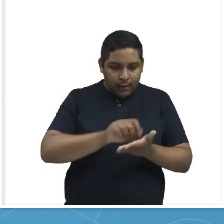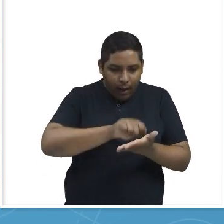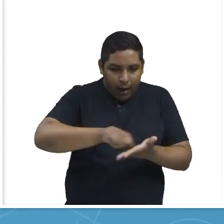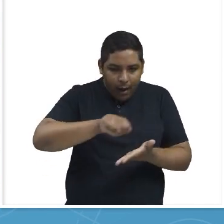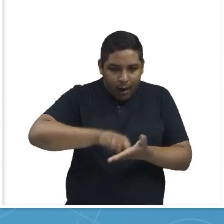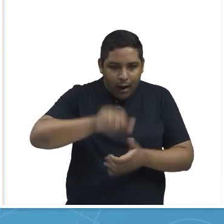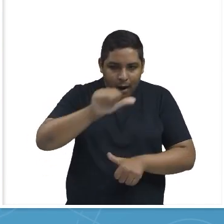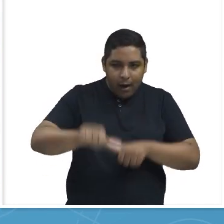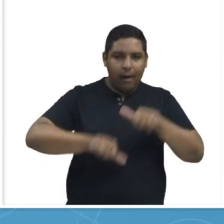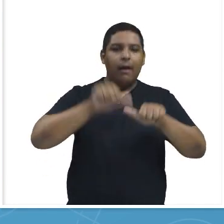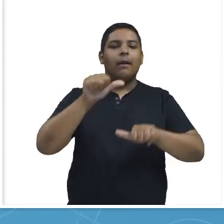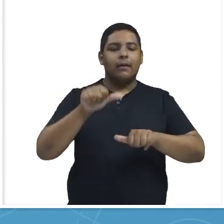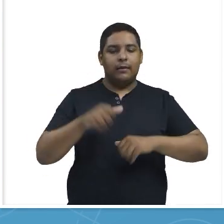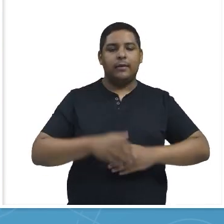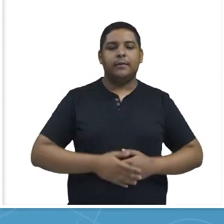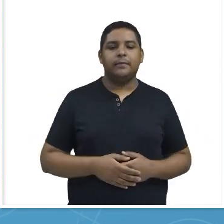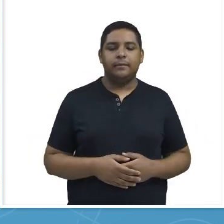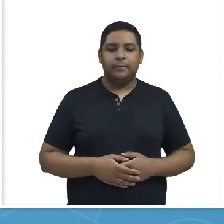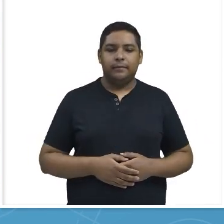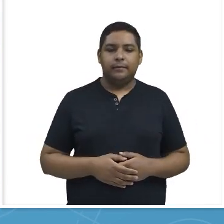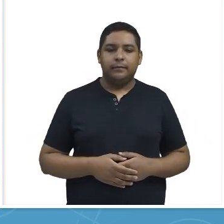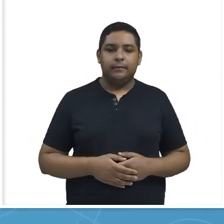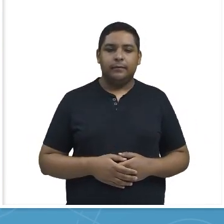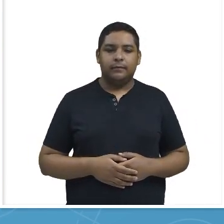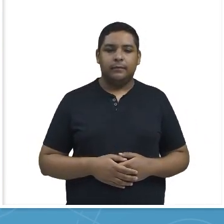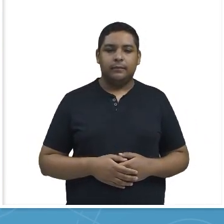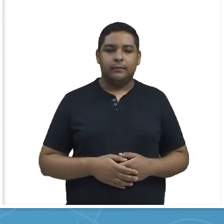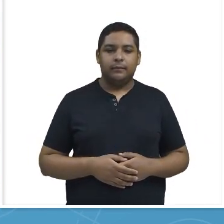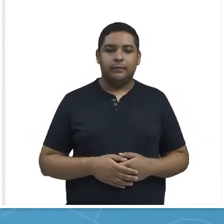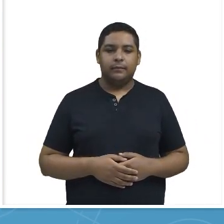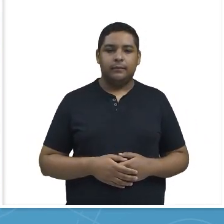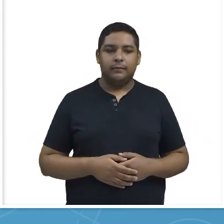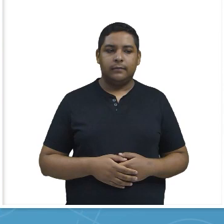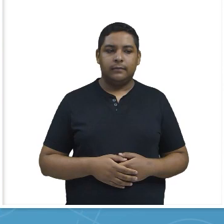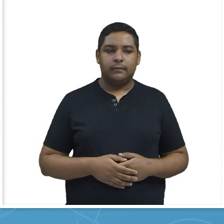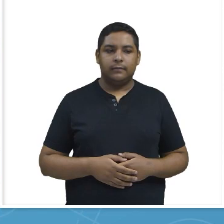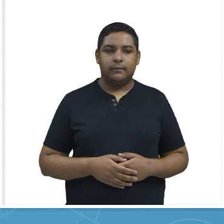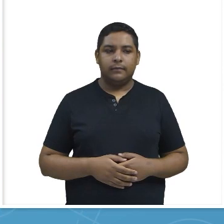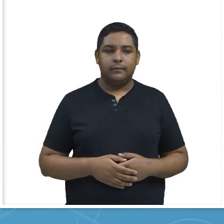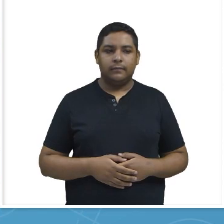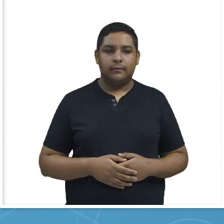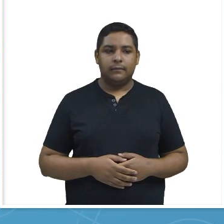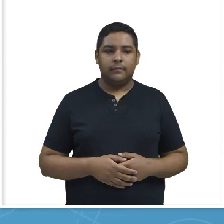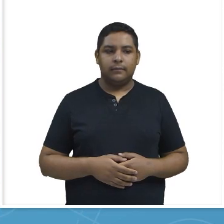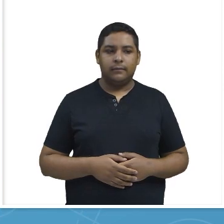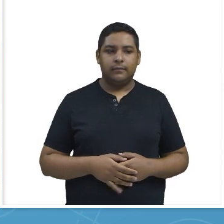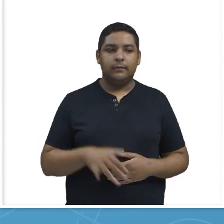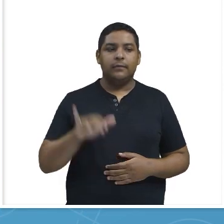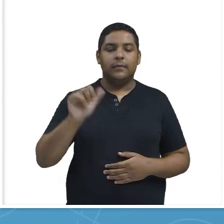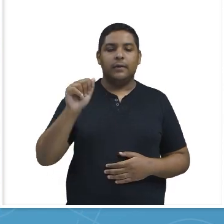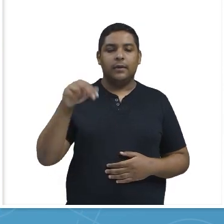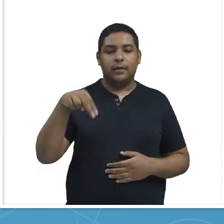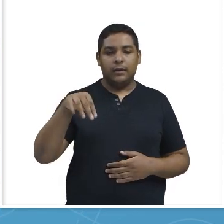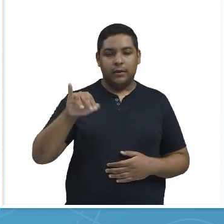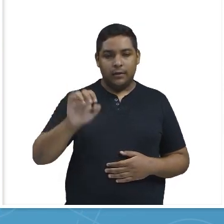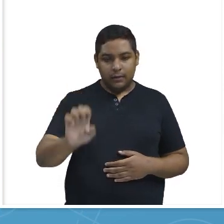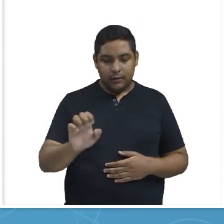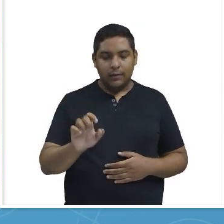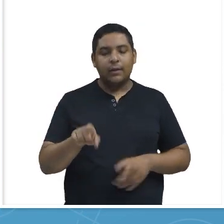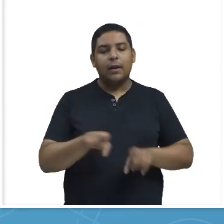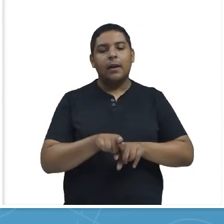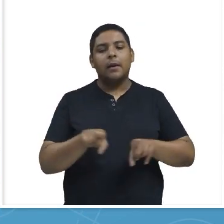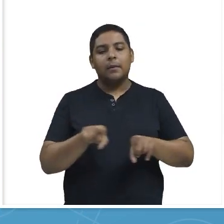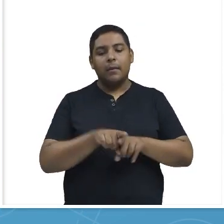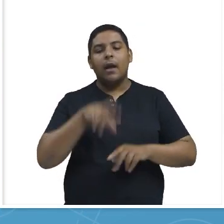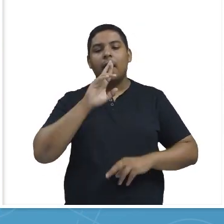mais? Deixa eu ver se eu passei alguém aqui. A Iânia, isso? Olha,